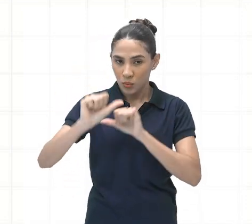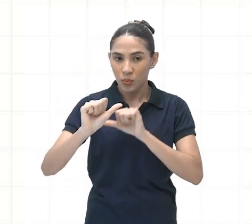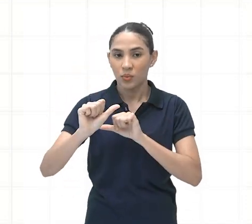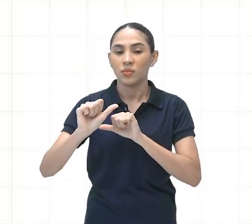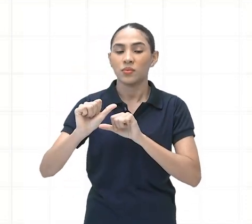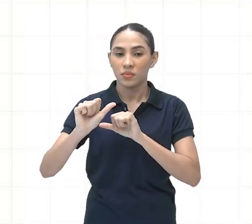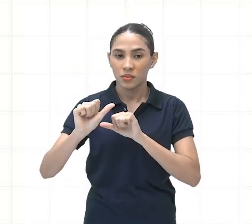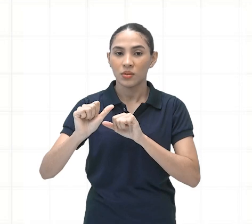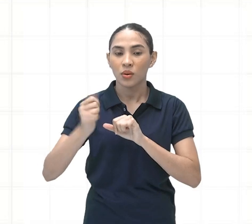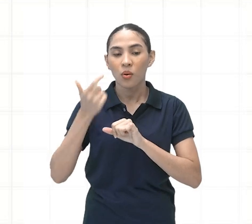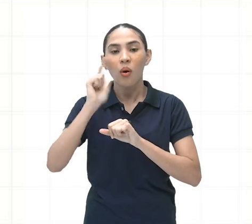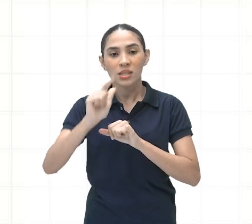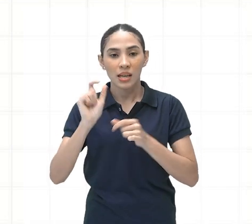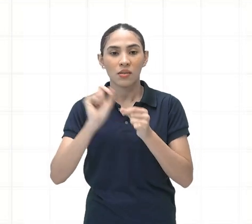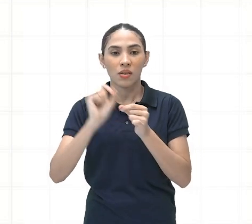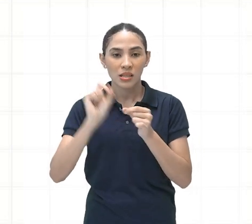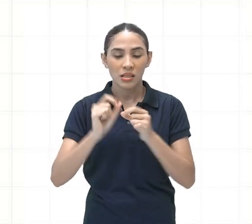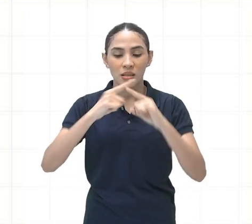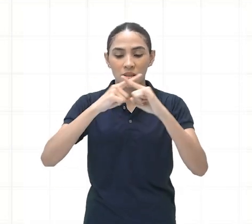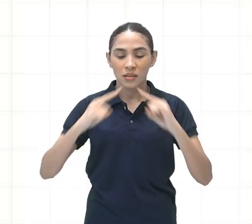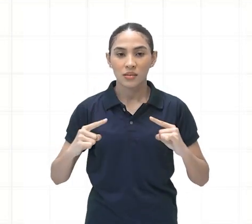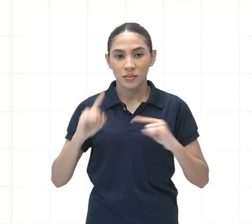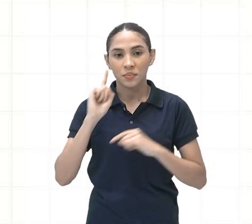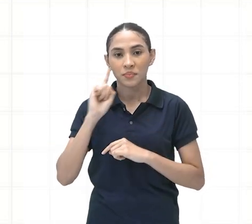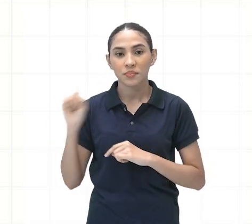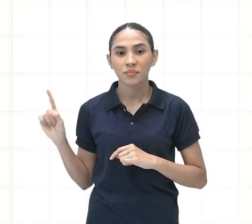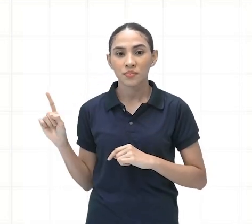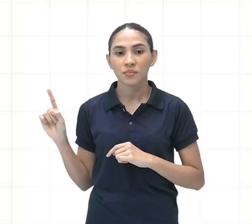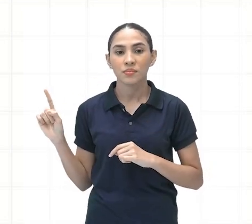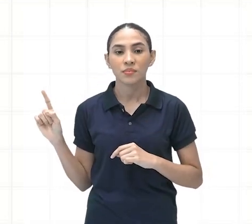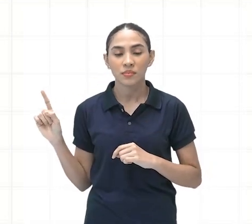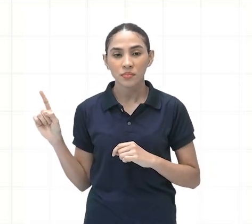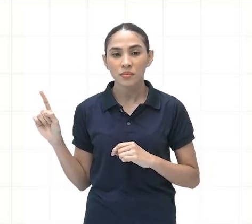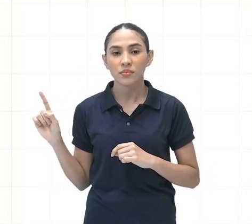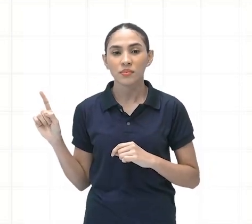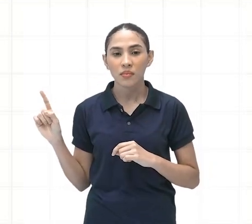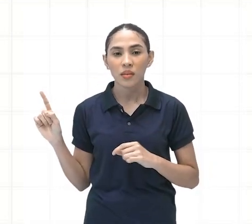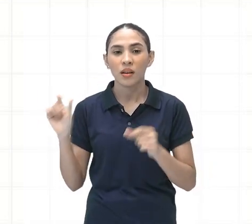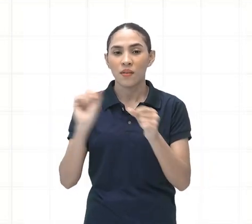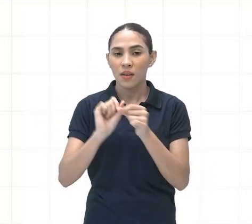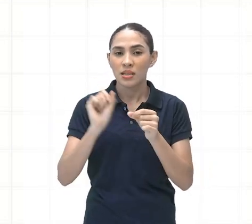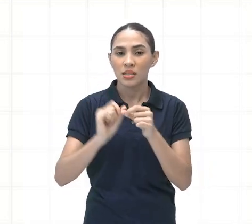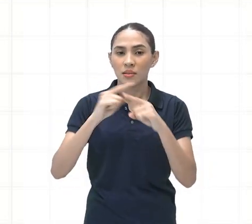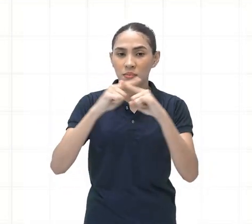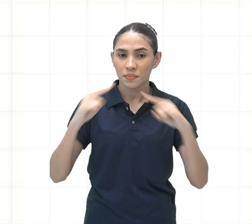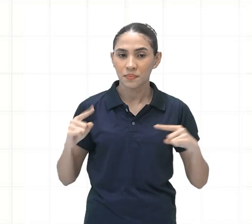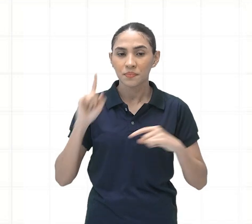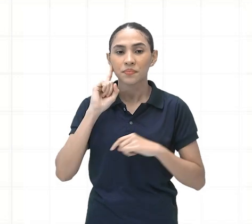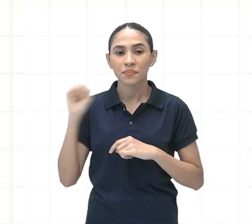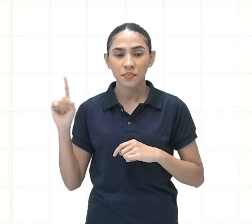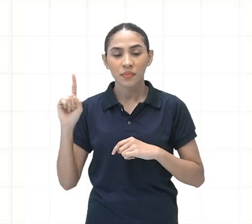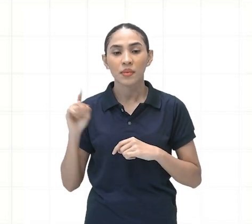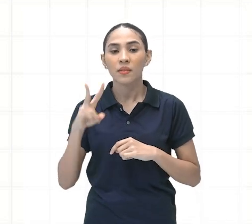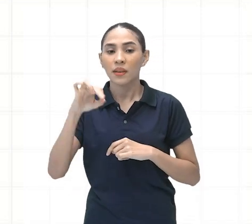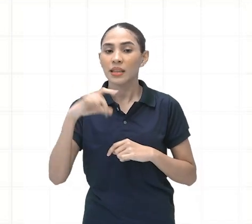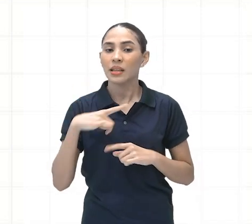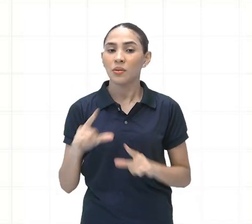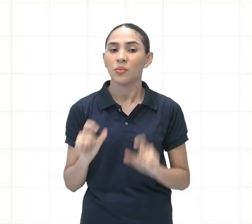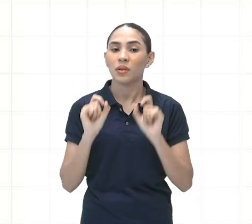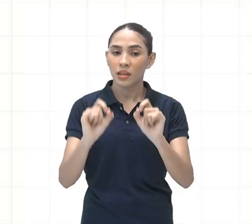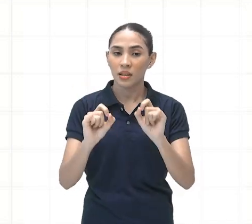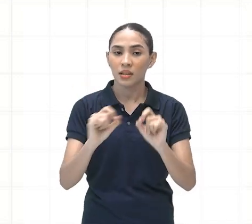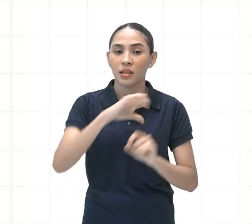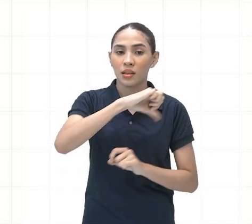essa inversão, eu posso fazer o produto dos meios pelos extremos. Fazendo o produto do meio pelos extremos, nós vamos obter o